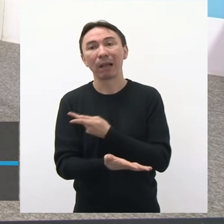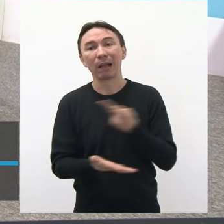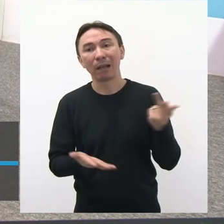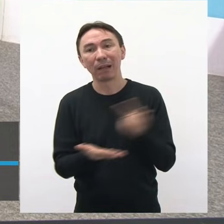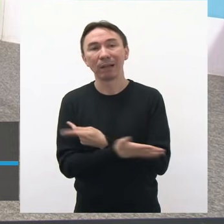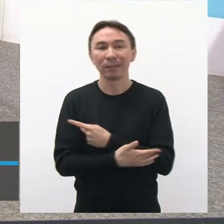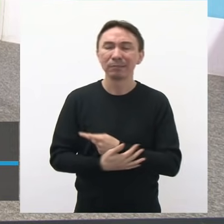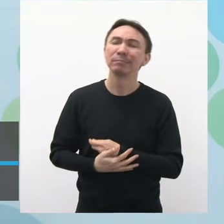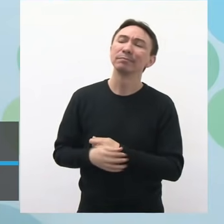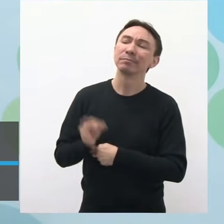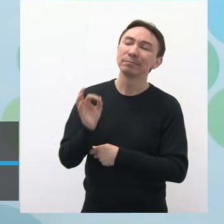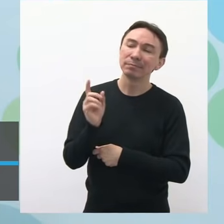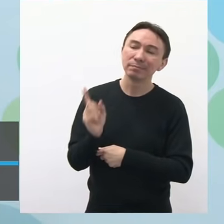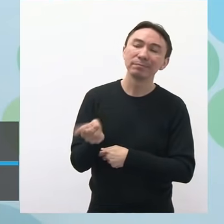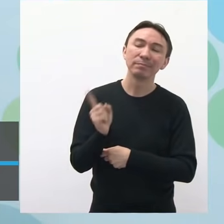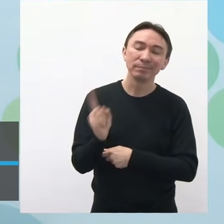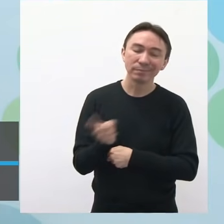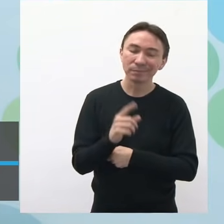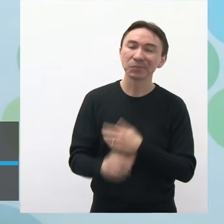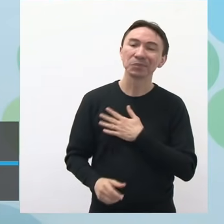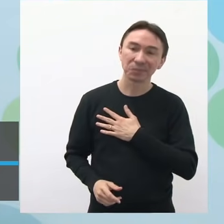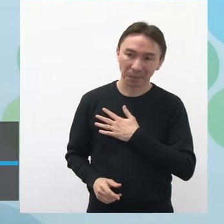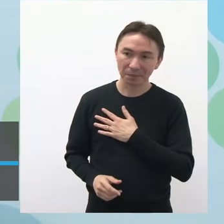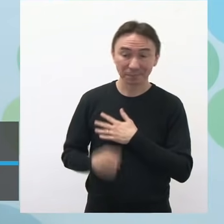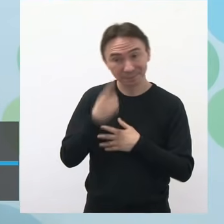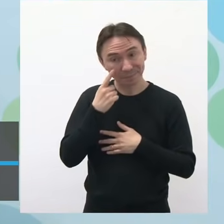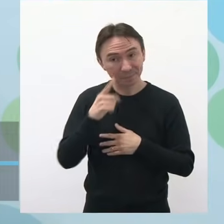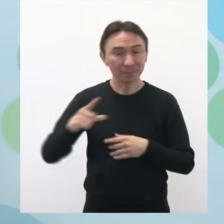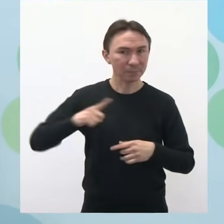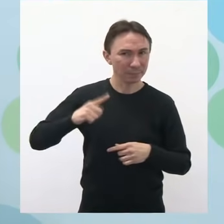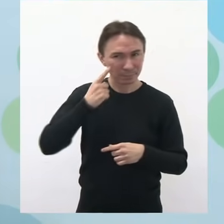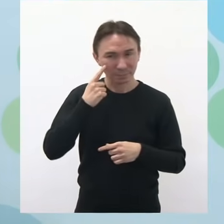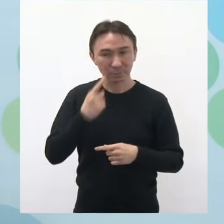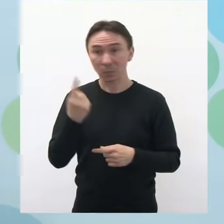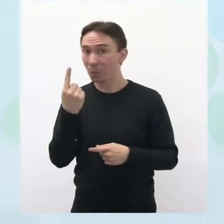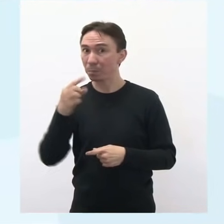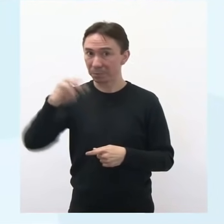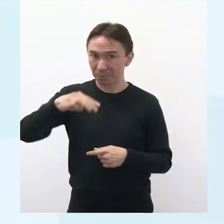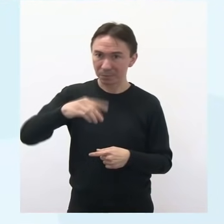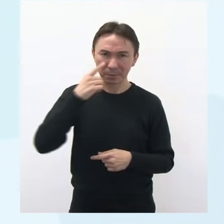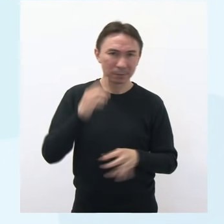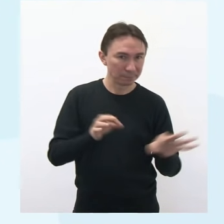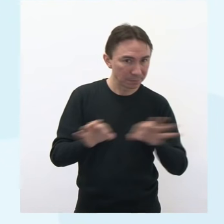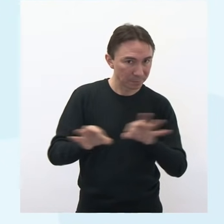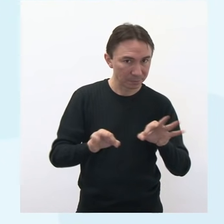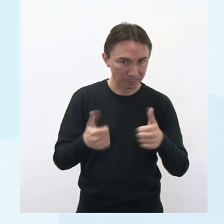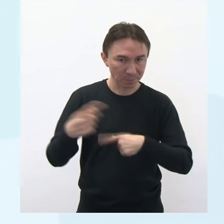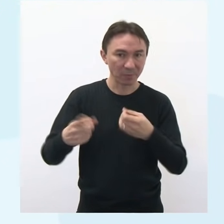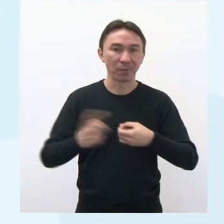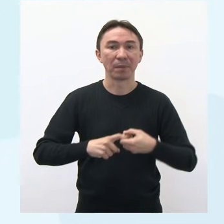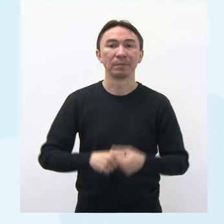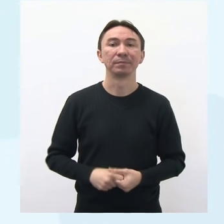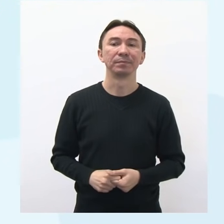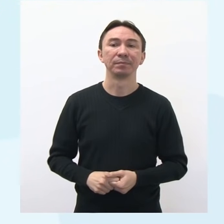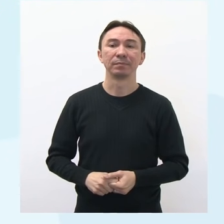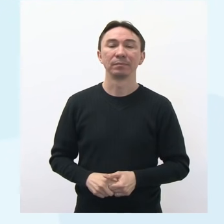Gostei! Então, nós vamos começar aqui um minutinho para vocês irem se preparando e a gente já volta.